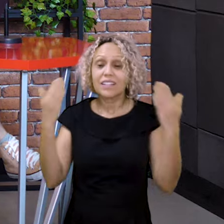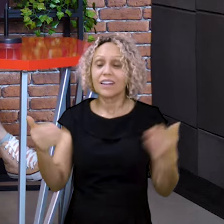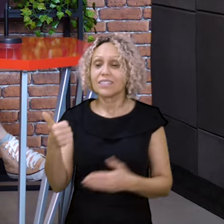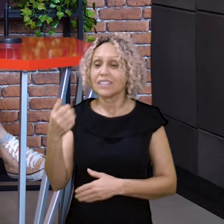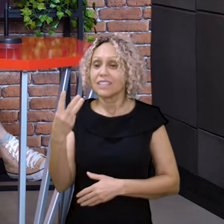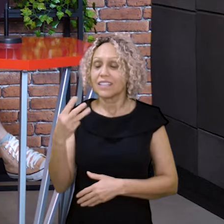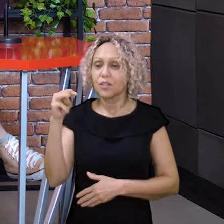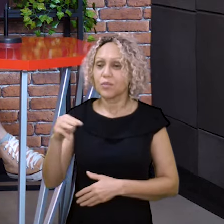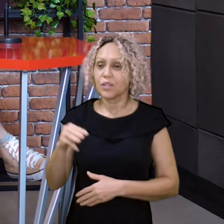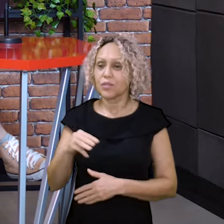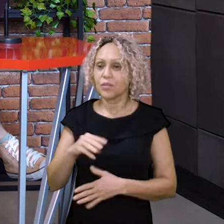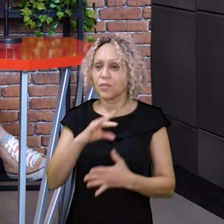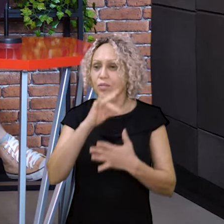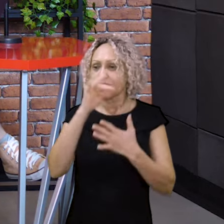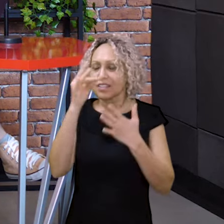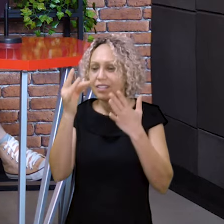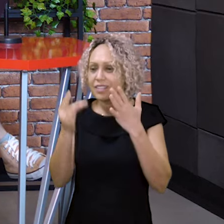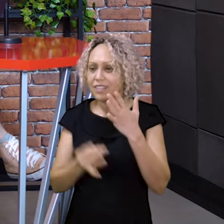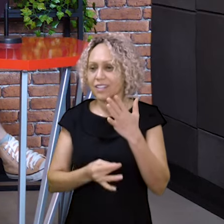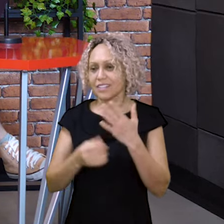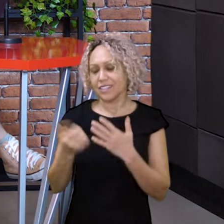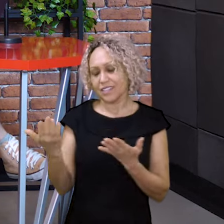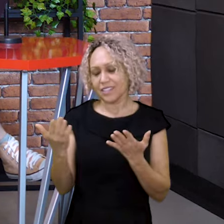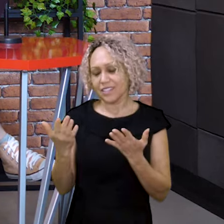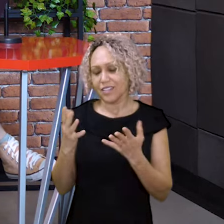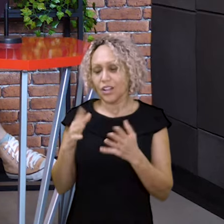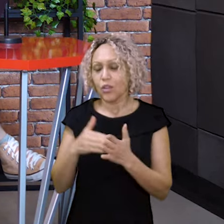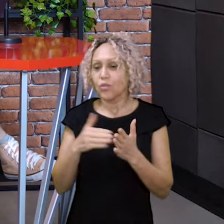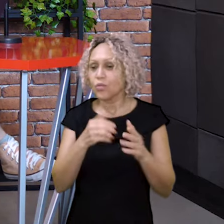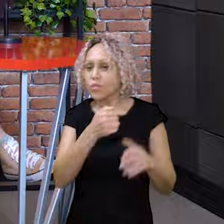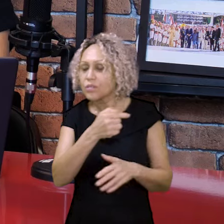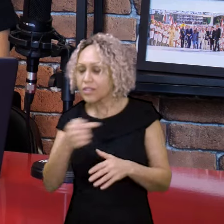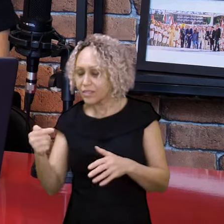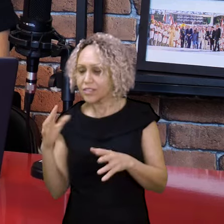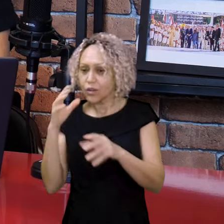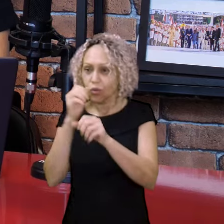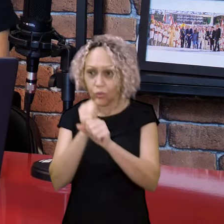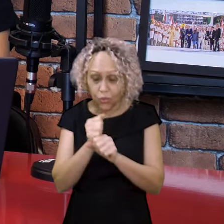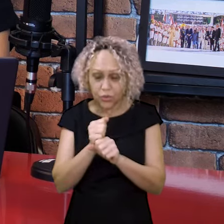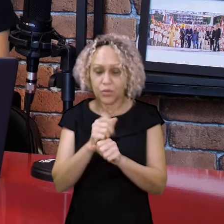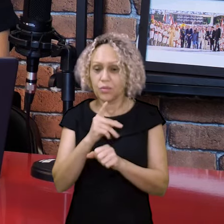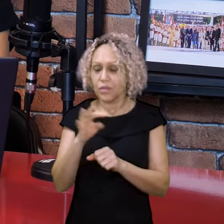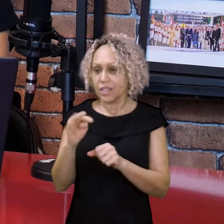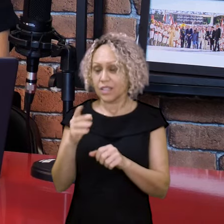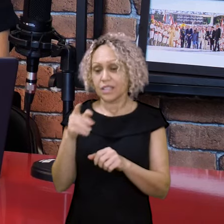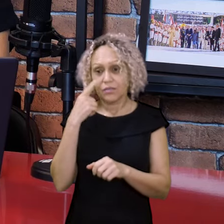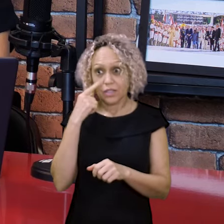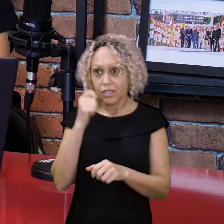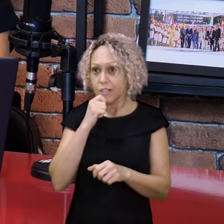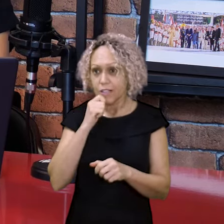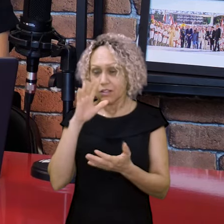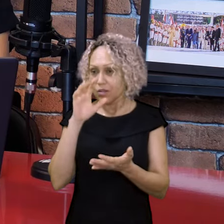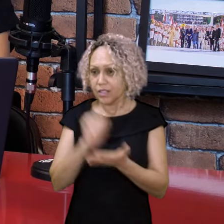um 13 Minutos com os destaques dos últimos dias na Rede Povo de Comunicação do PT. Se você ainda não segue o 13 Minutos no